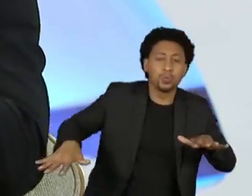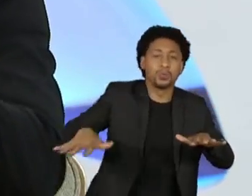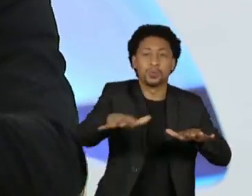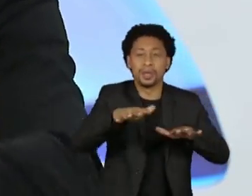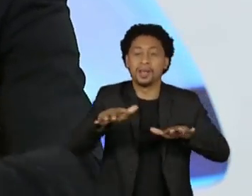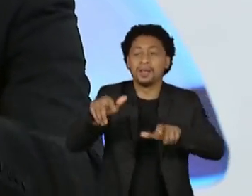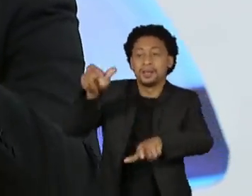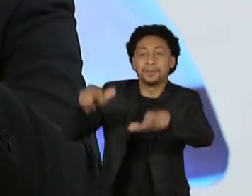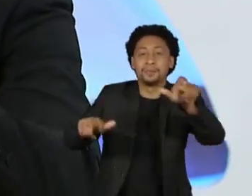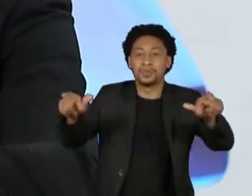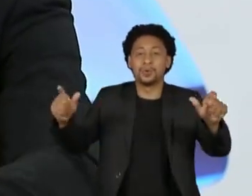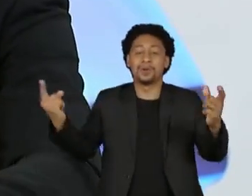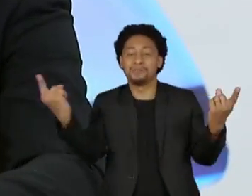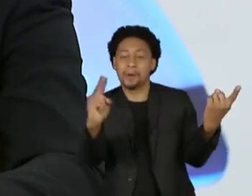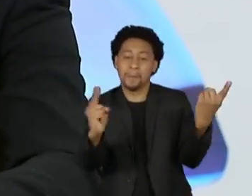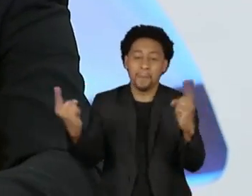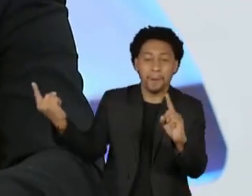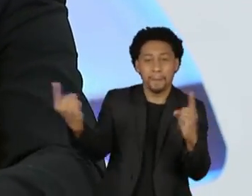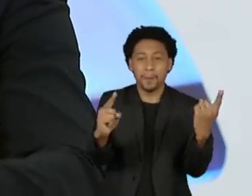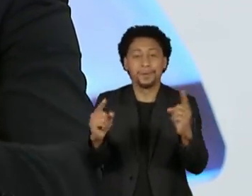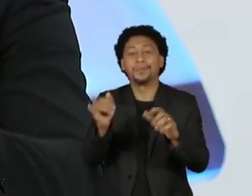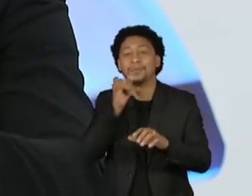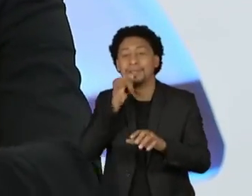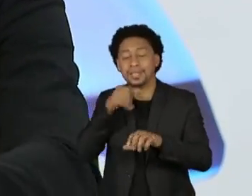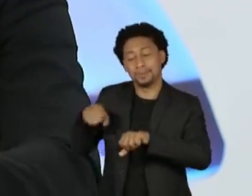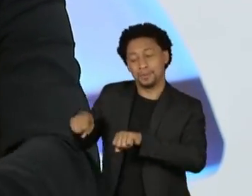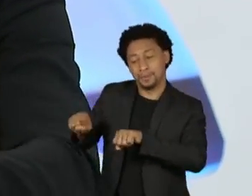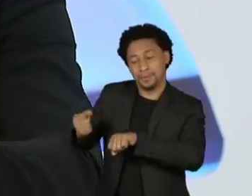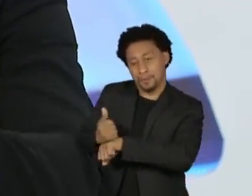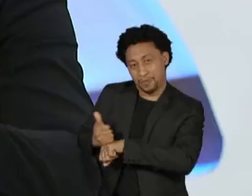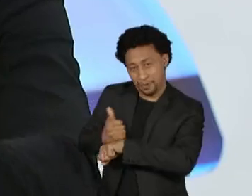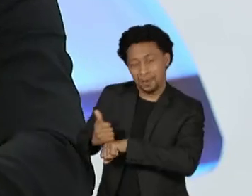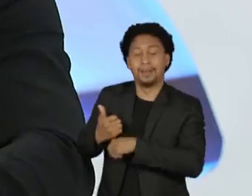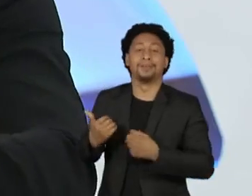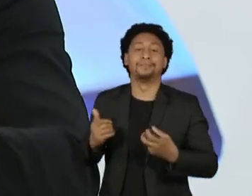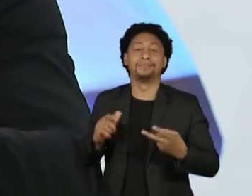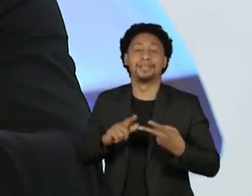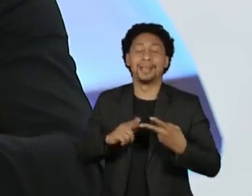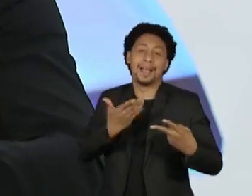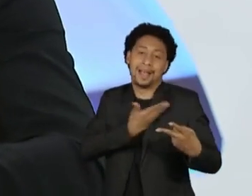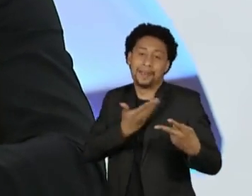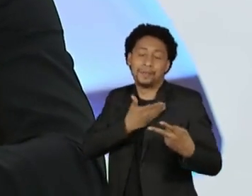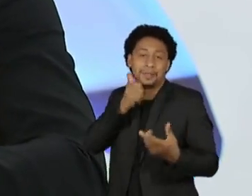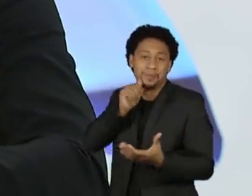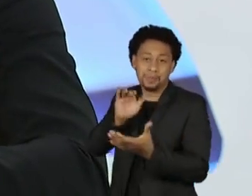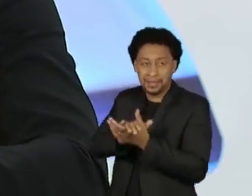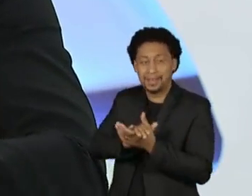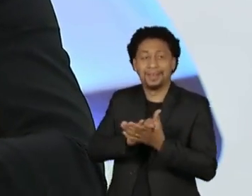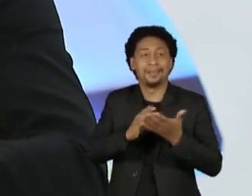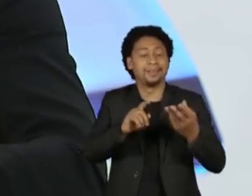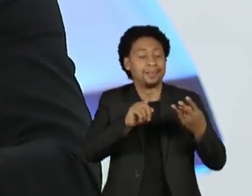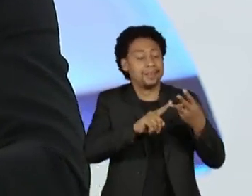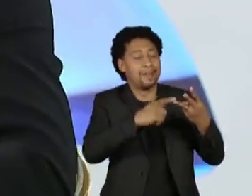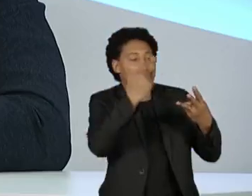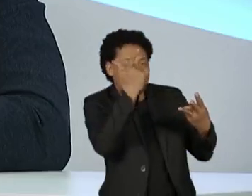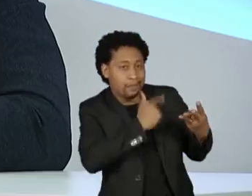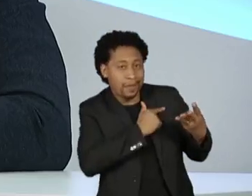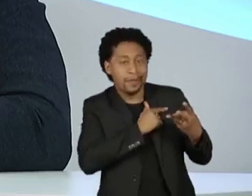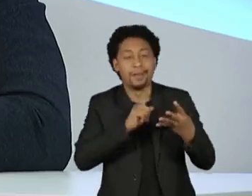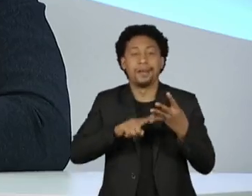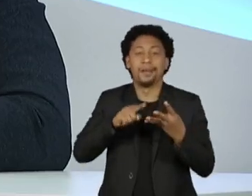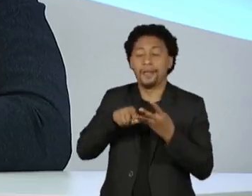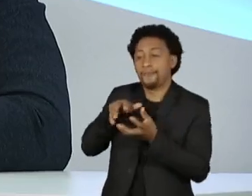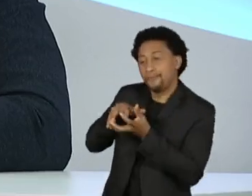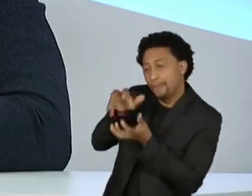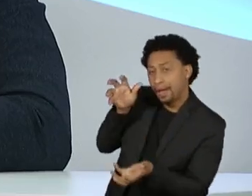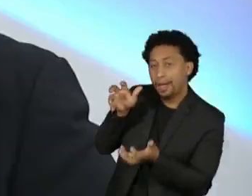se encontrava o motoboy a amiga da minha mulher a Feia velia a o parceiro